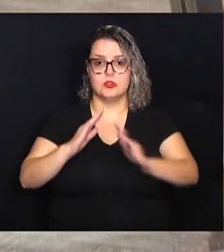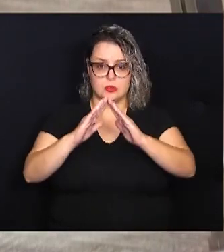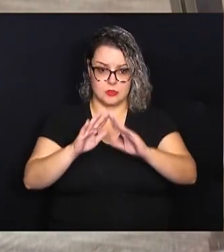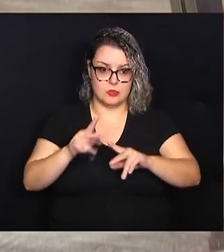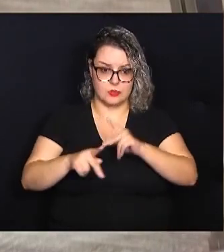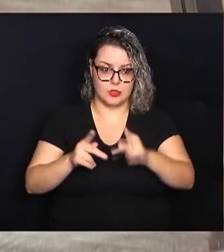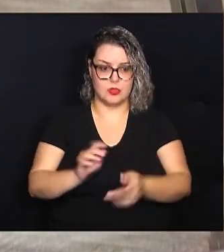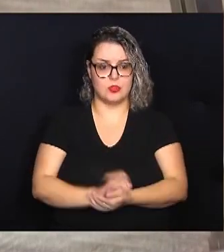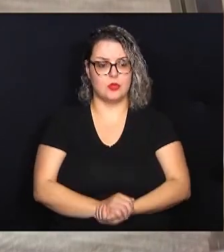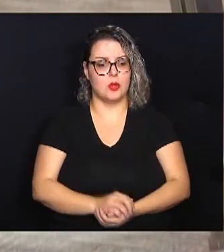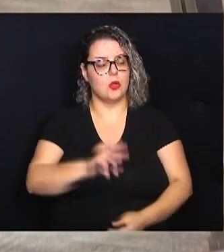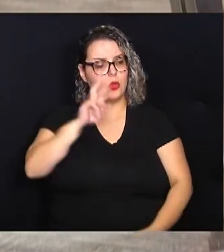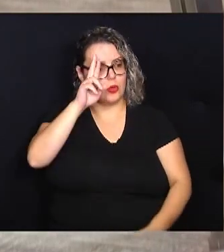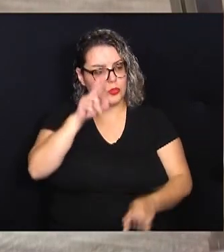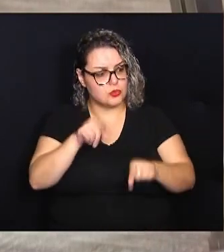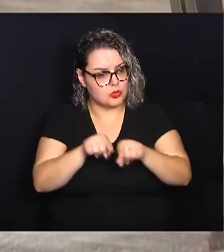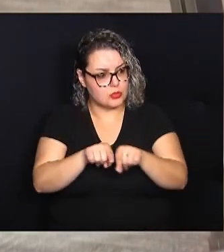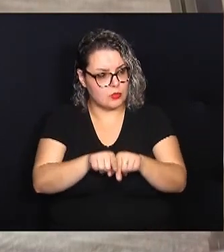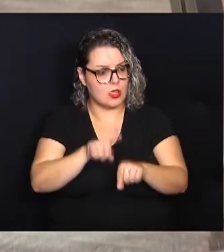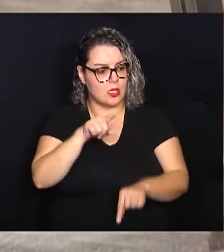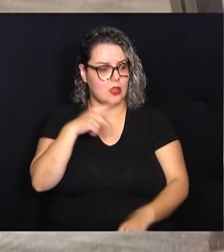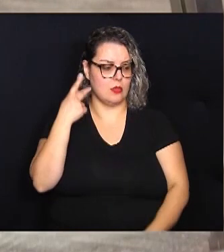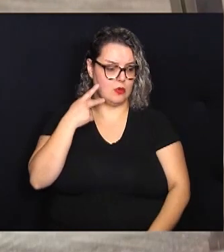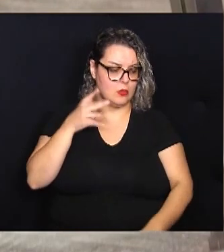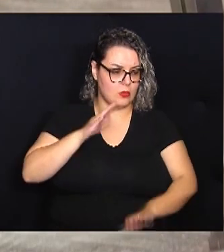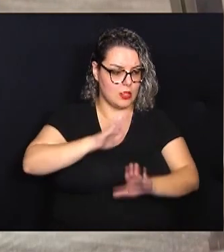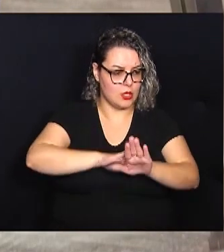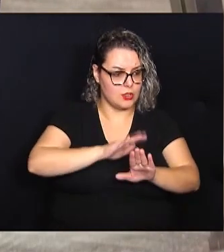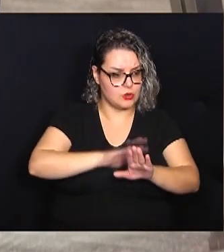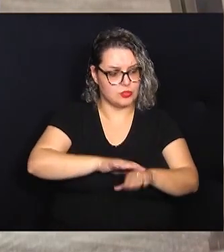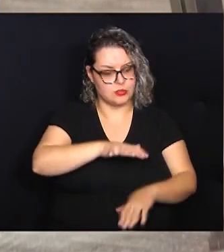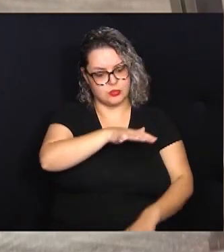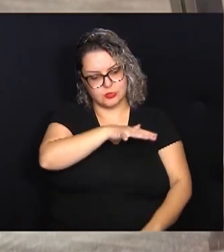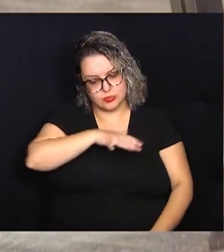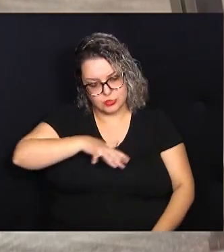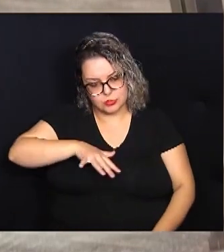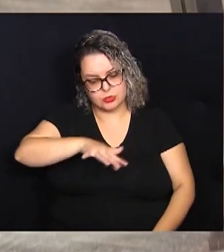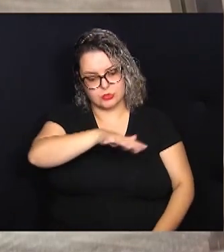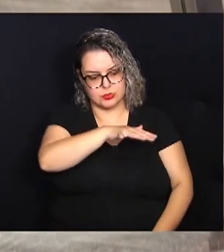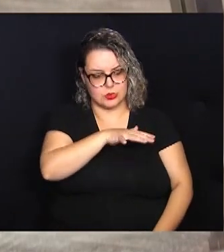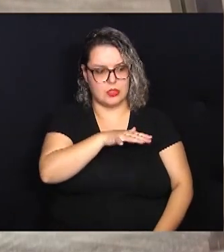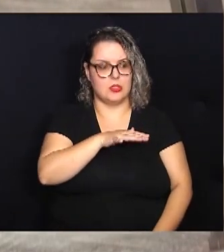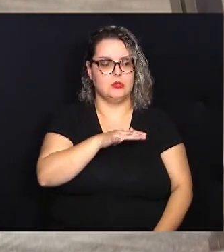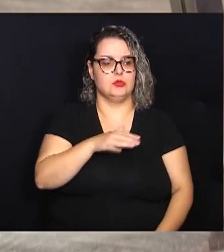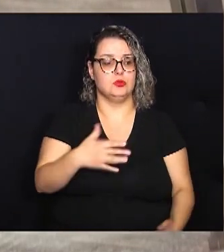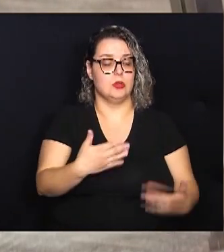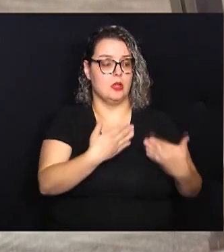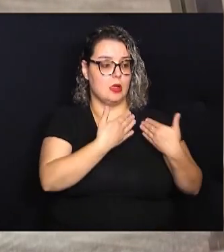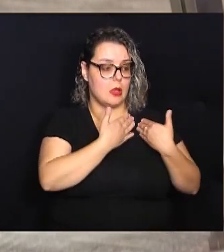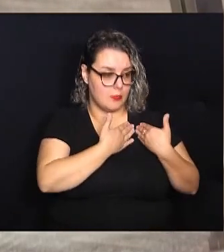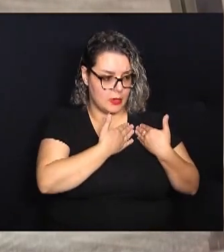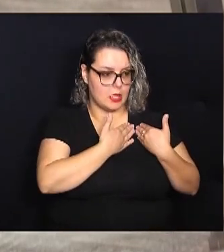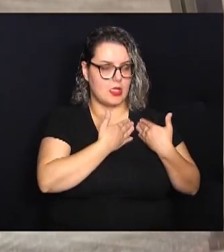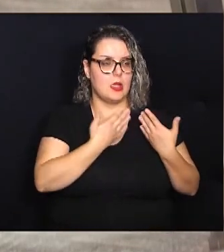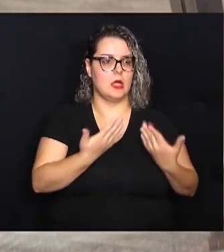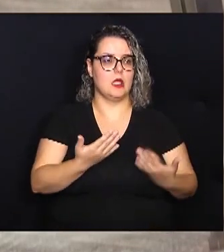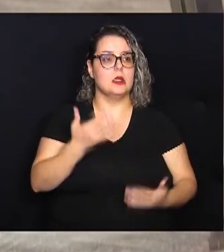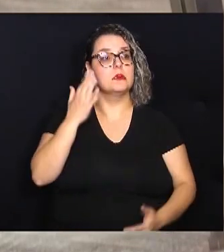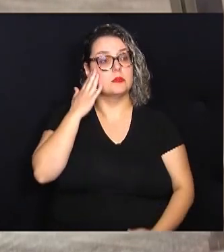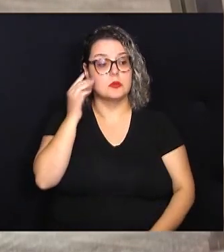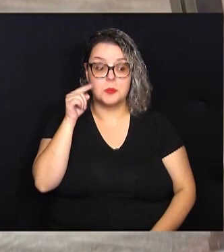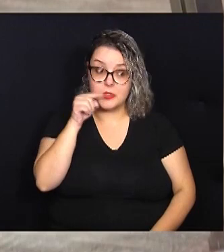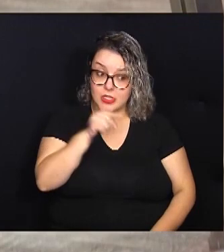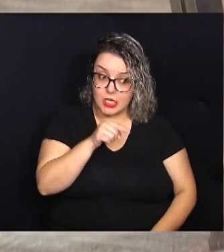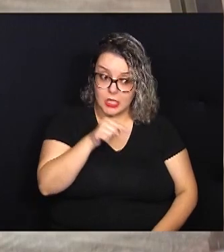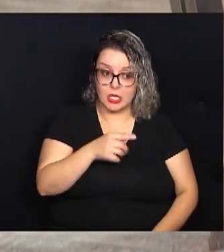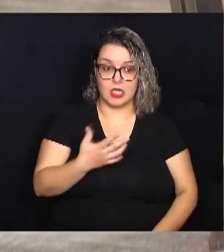populares. O senhor que inclusive é um vereador que atua muito ali na região, né, dos Amarais, a gente sabe que lá é uma região que